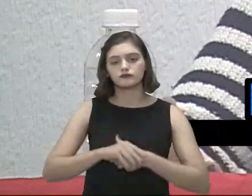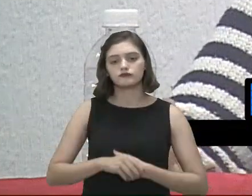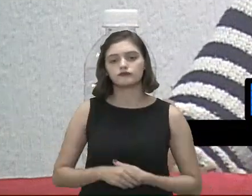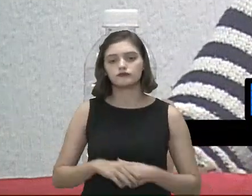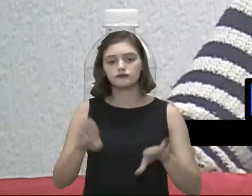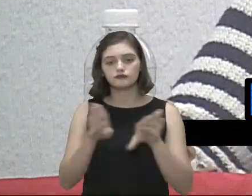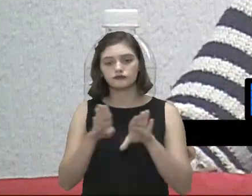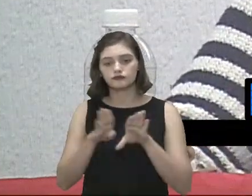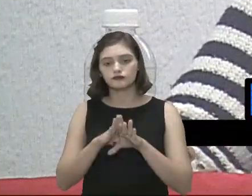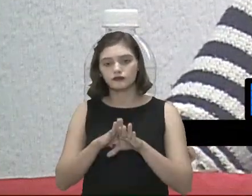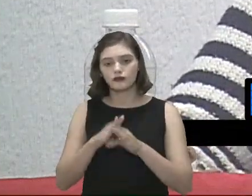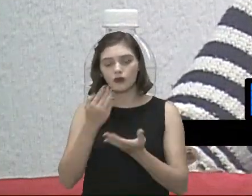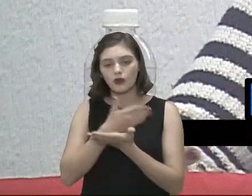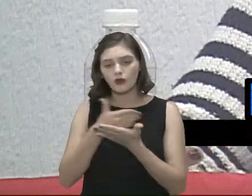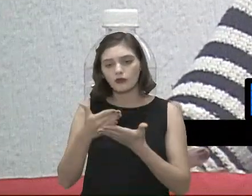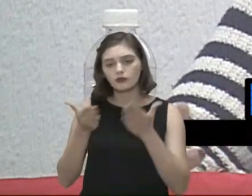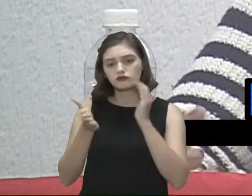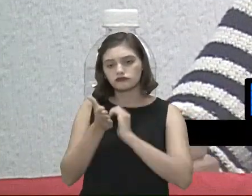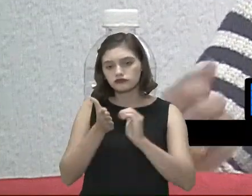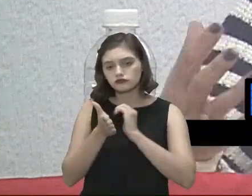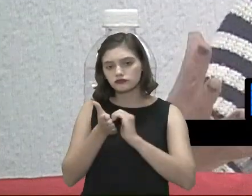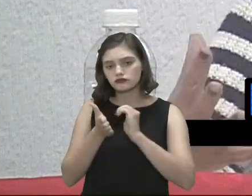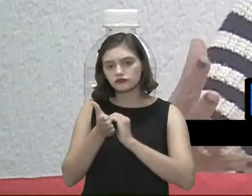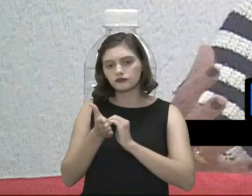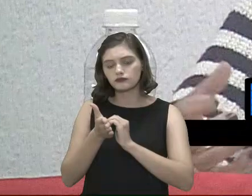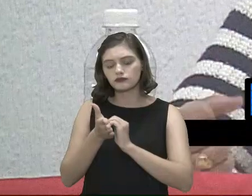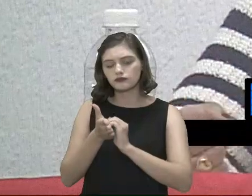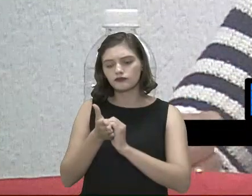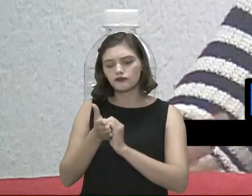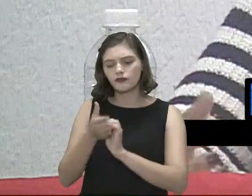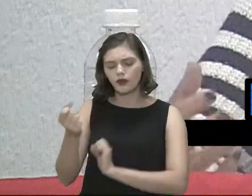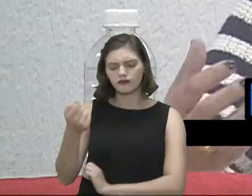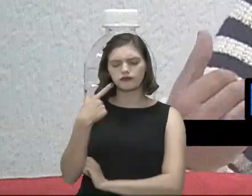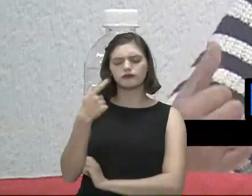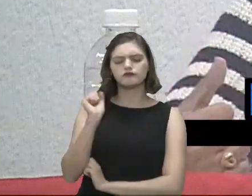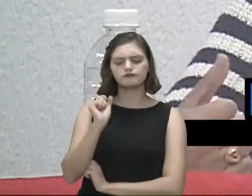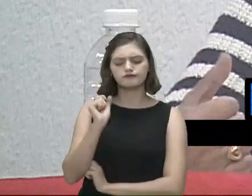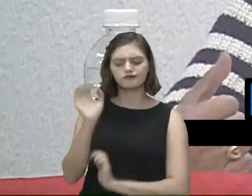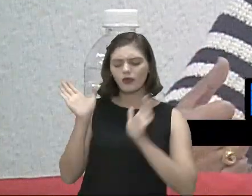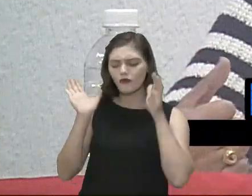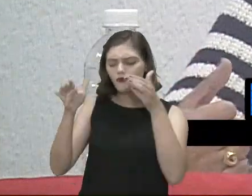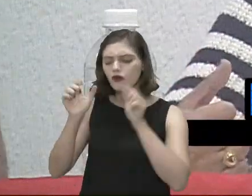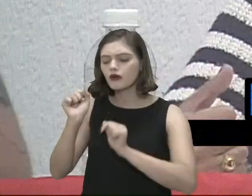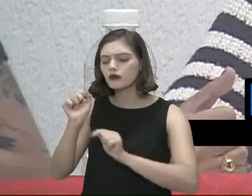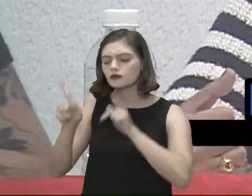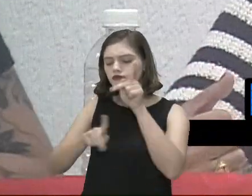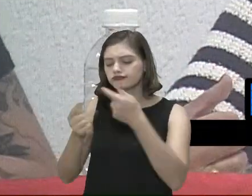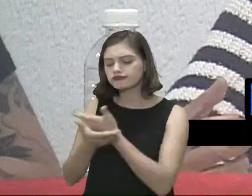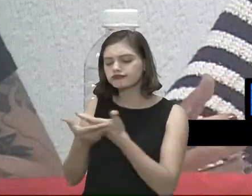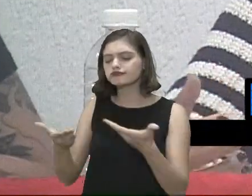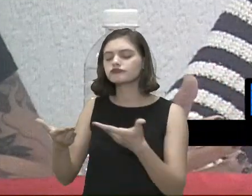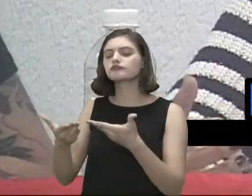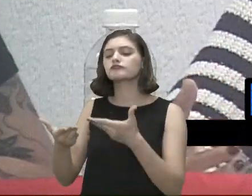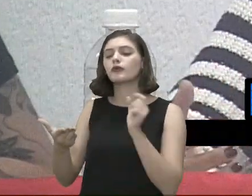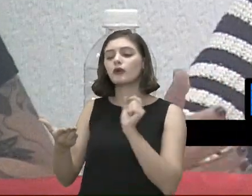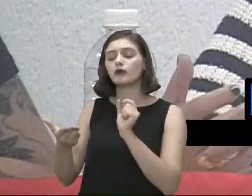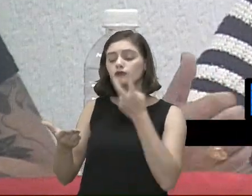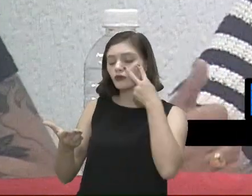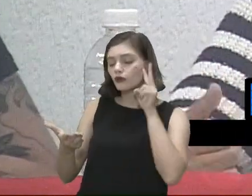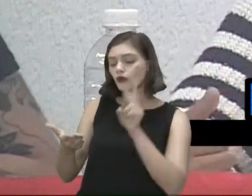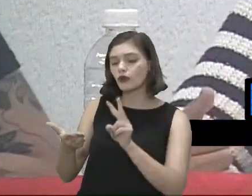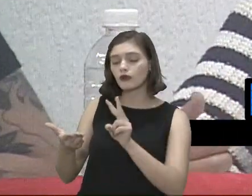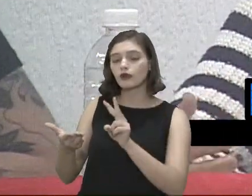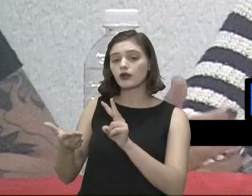também acendeu para a secretaria uma luzinha para que a gente olhasse para os nossos equipamentos, para que a gente olhasse para as